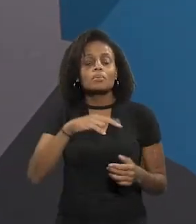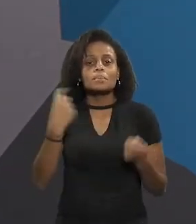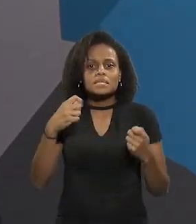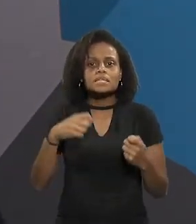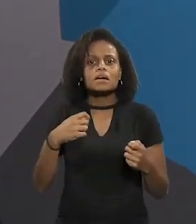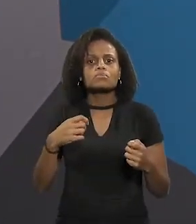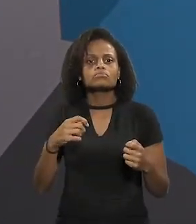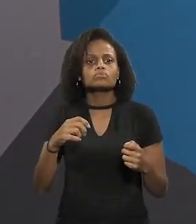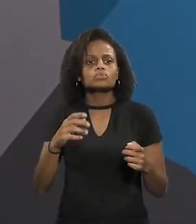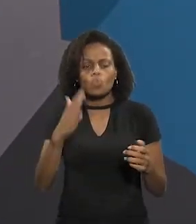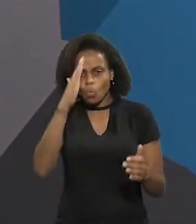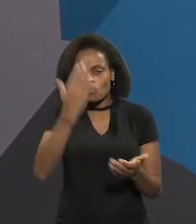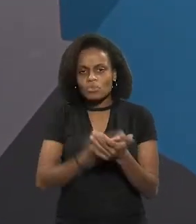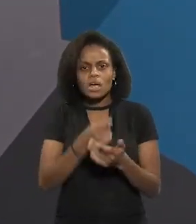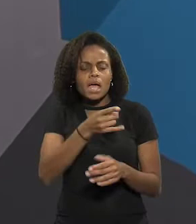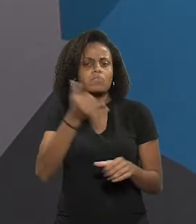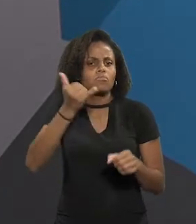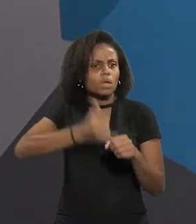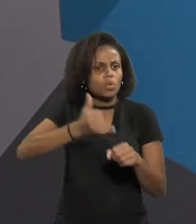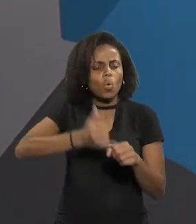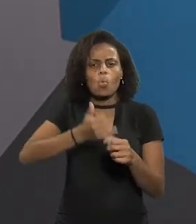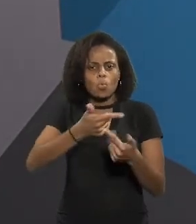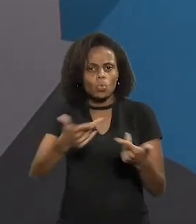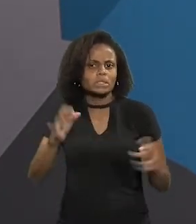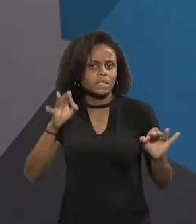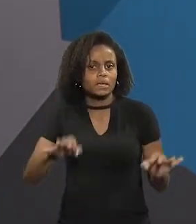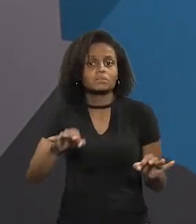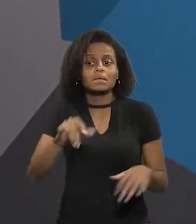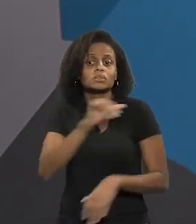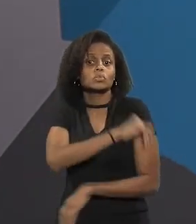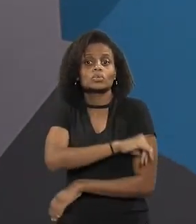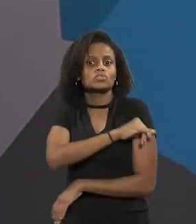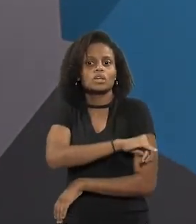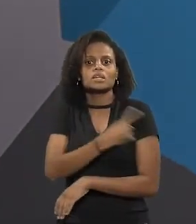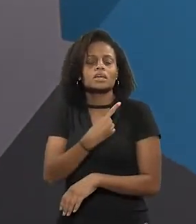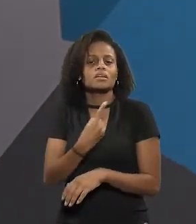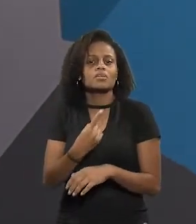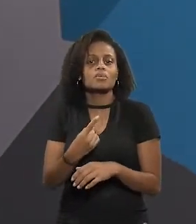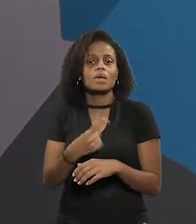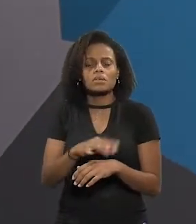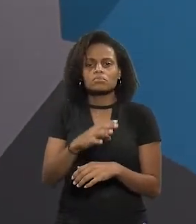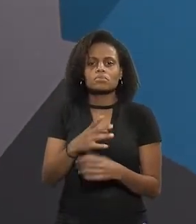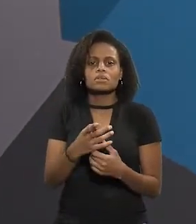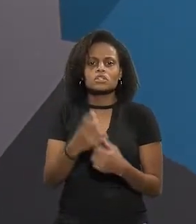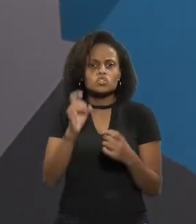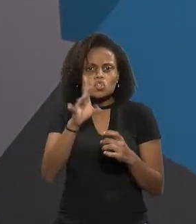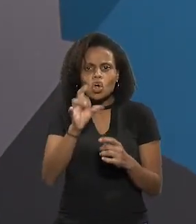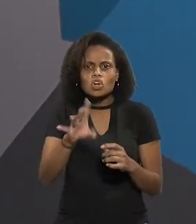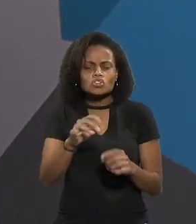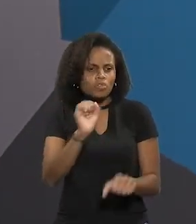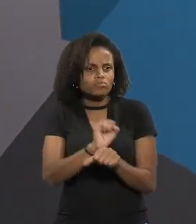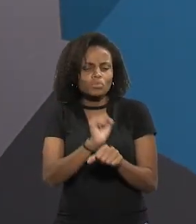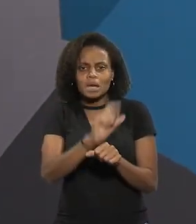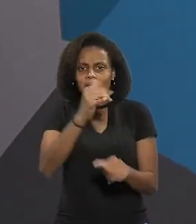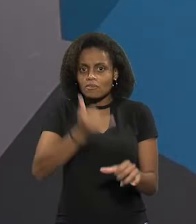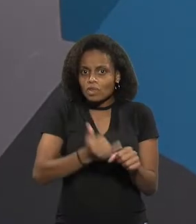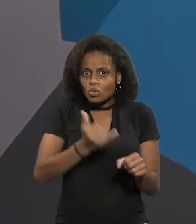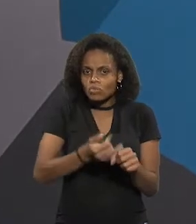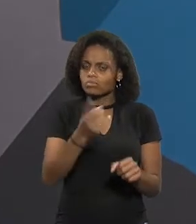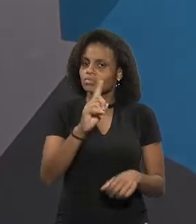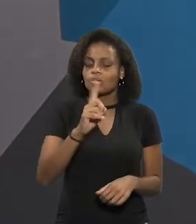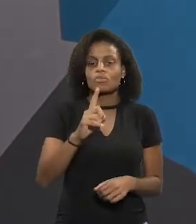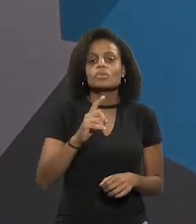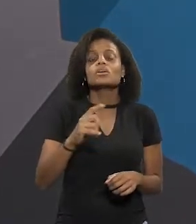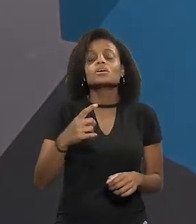do petróleo, da indústria do petróleo, evidente, mas o Rio de Janeiro não pode ser mais refém do petróleo. Nós precisamos redescobrir